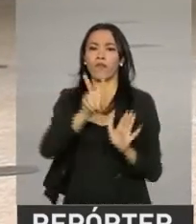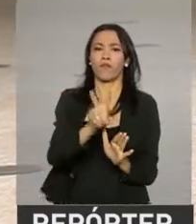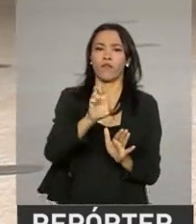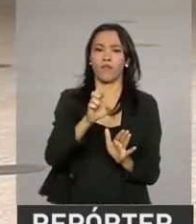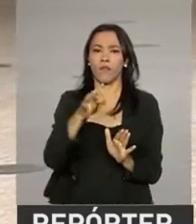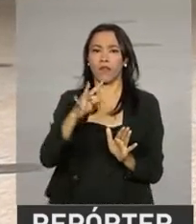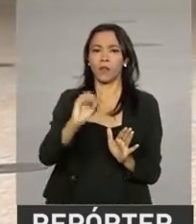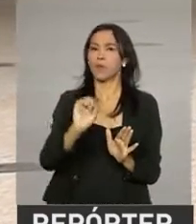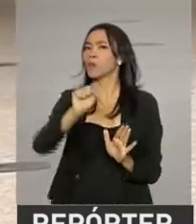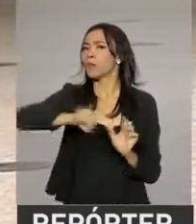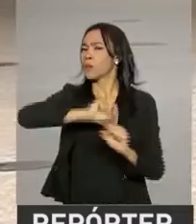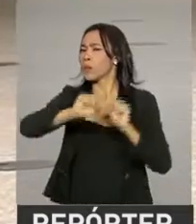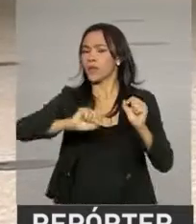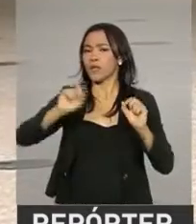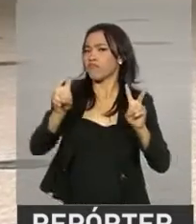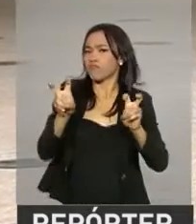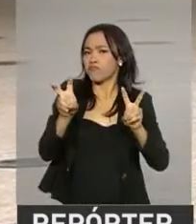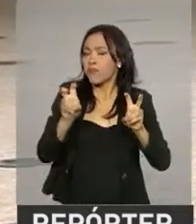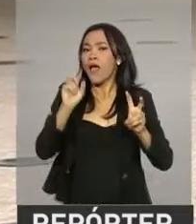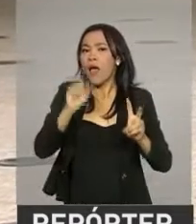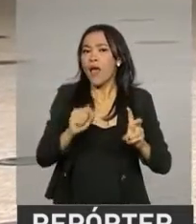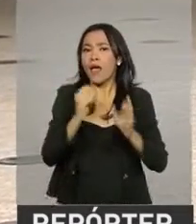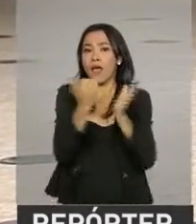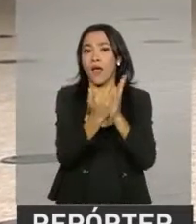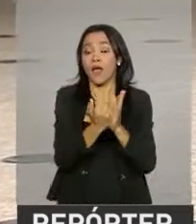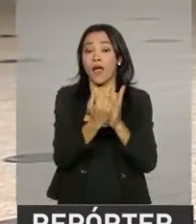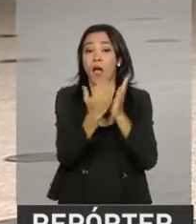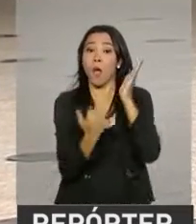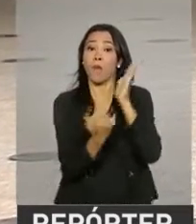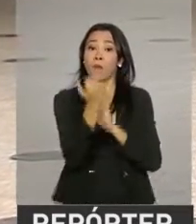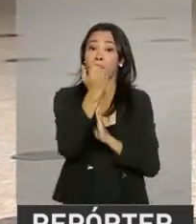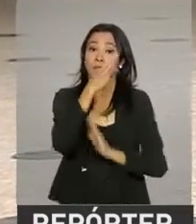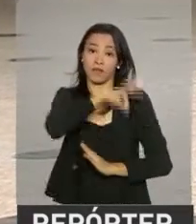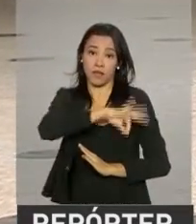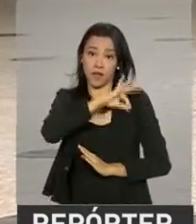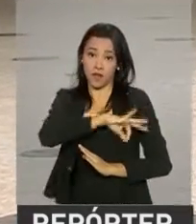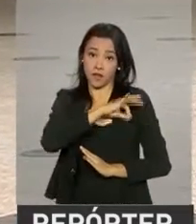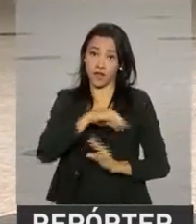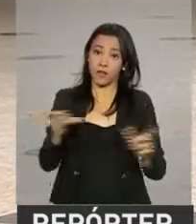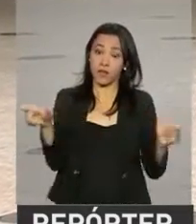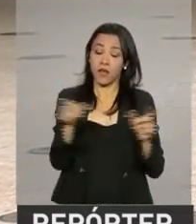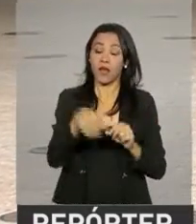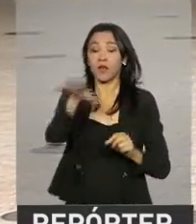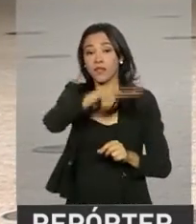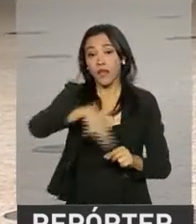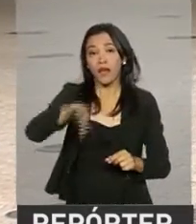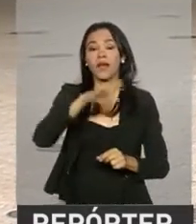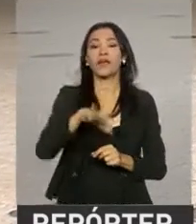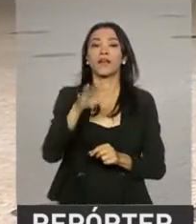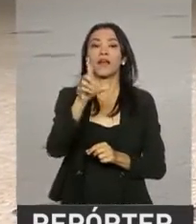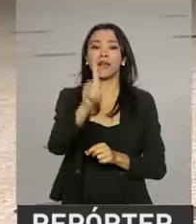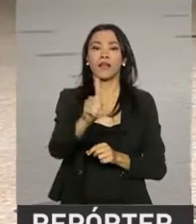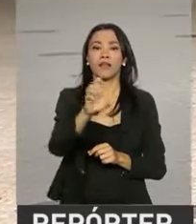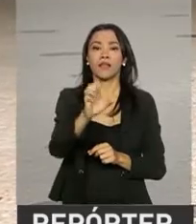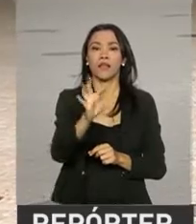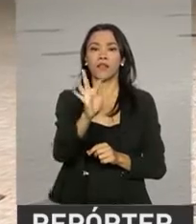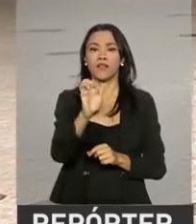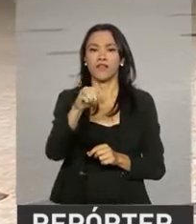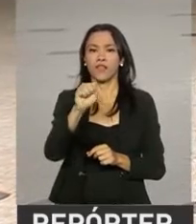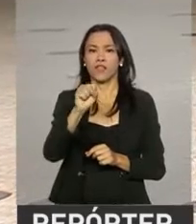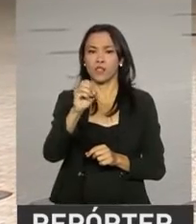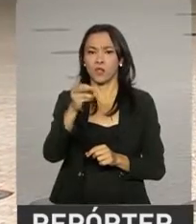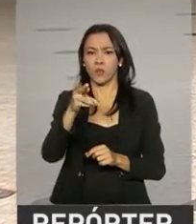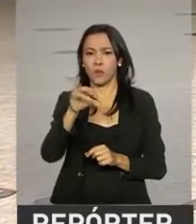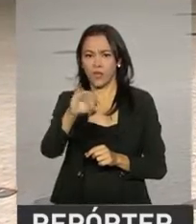projeto de lei que trata do reajuste para os servidores da Defensoria Pública da União na justificativa